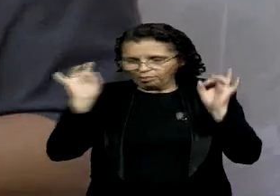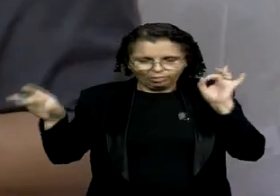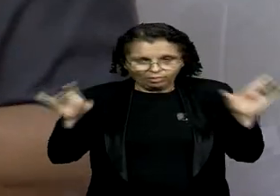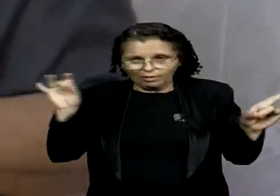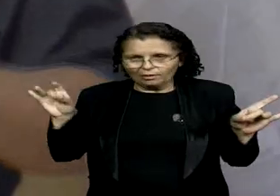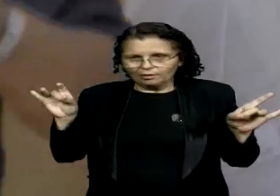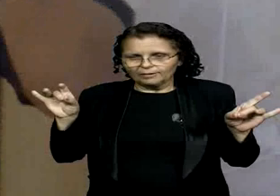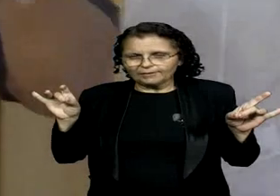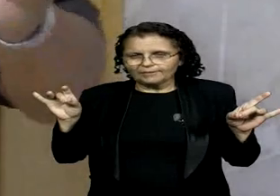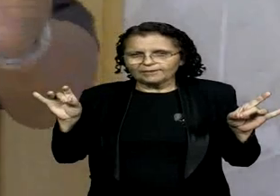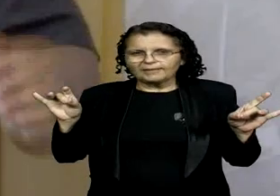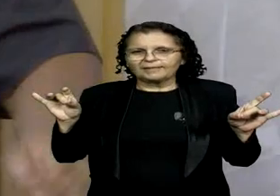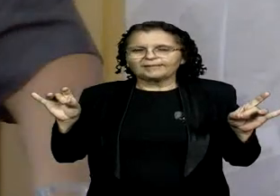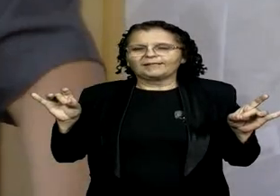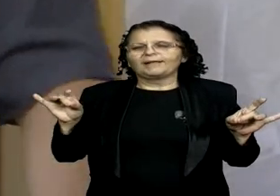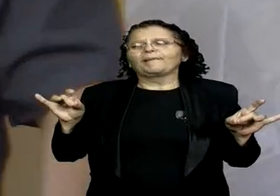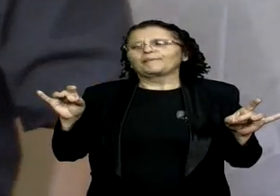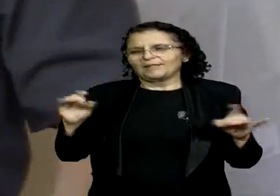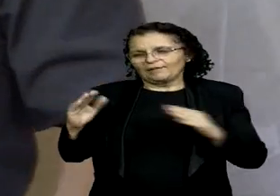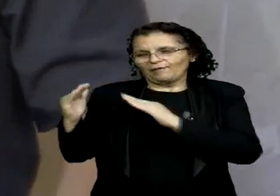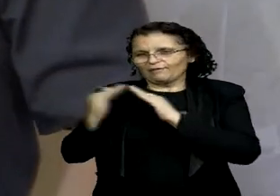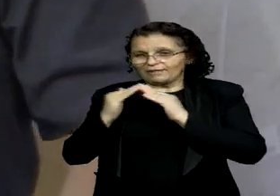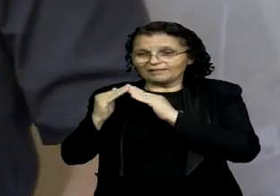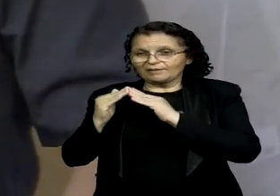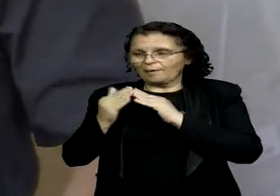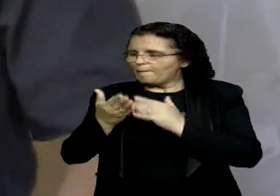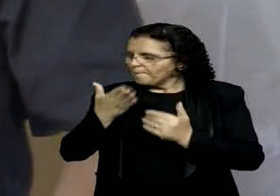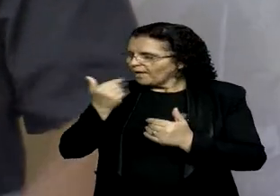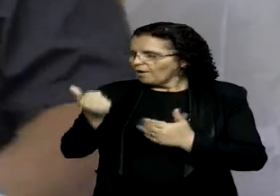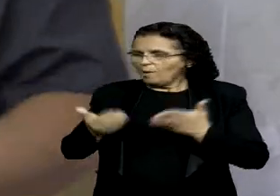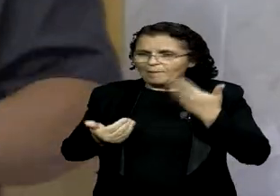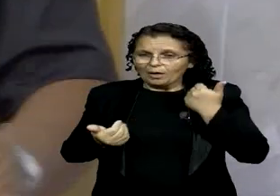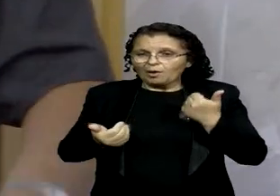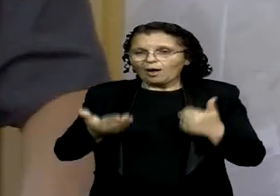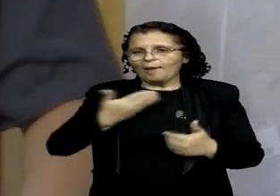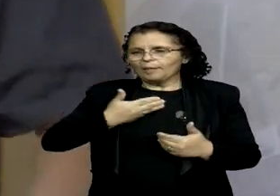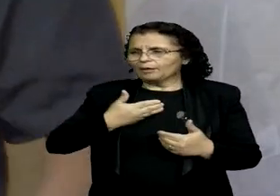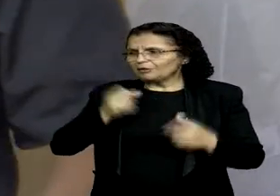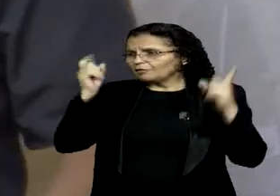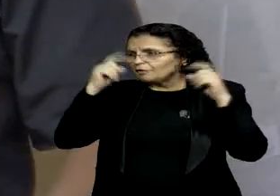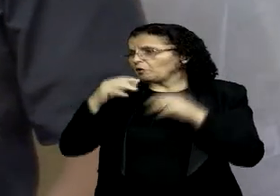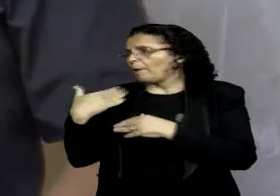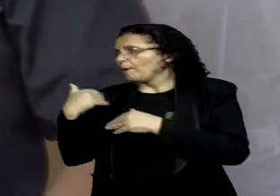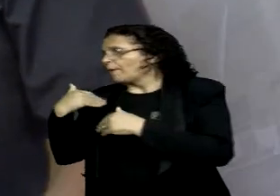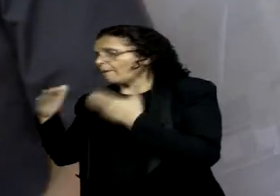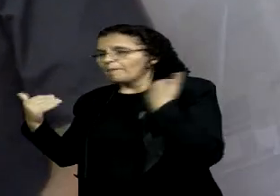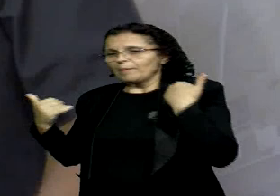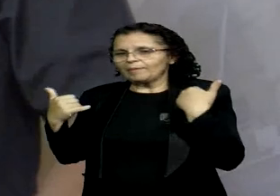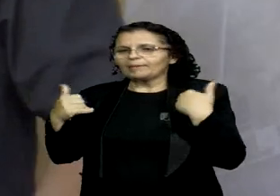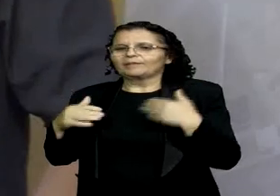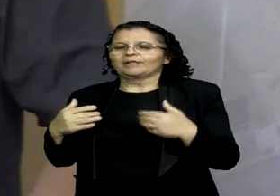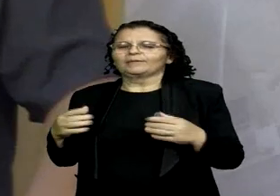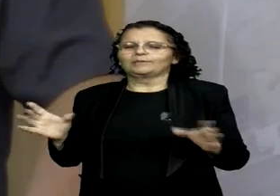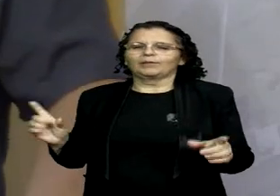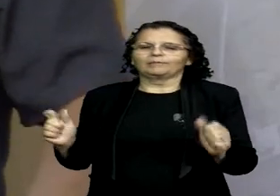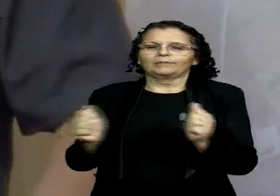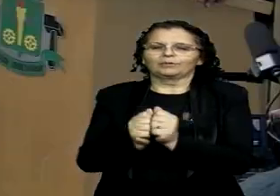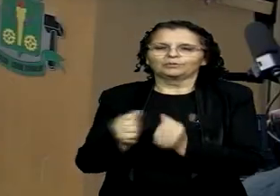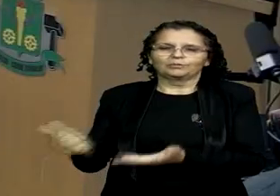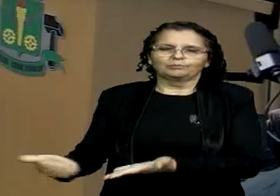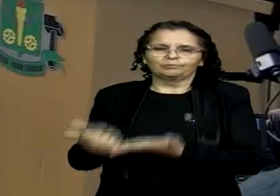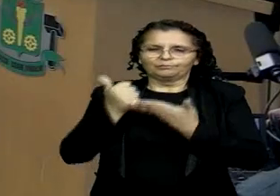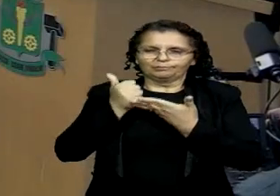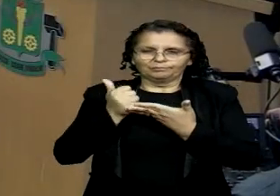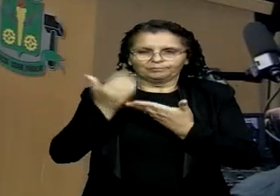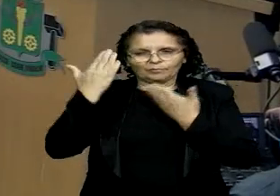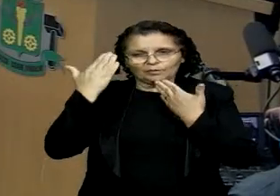meus vizinhos são os melhores amigos que eu tenho. Porque a hora que eu passar mal, eu tiver alguma dificuldade, e eles também, eles vão me socorrer. Muito